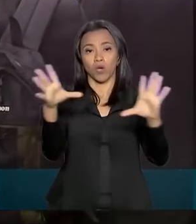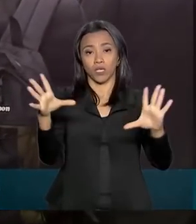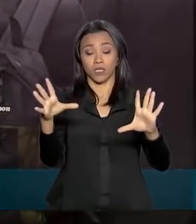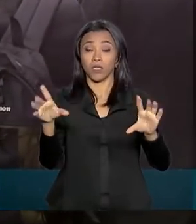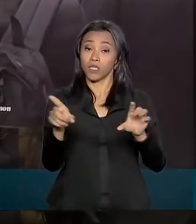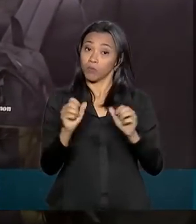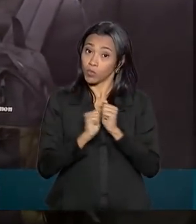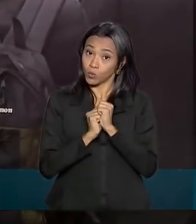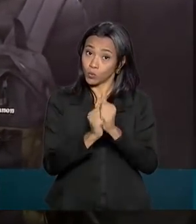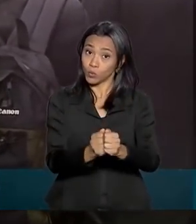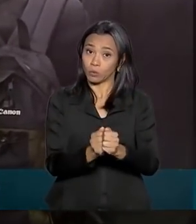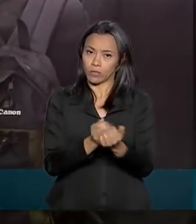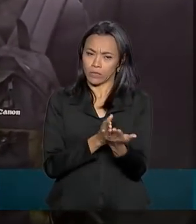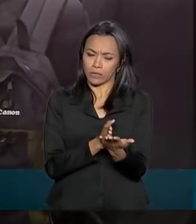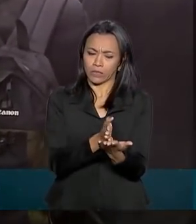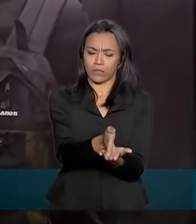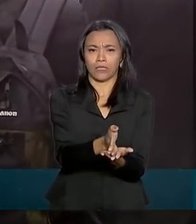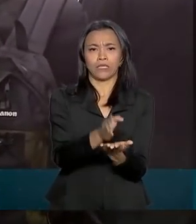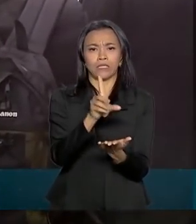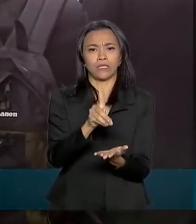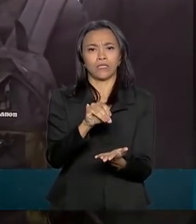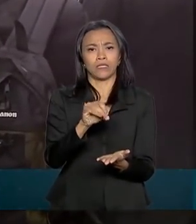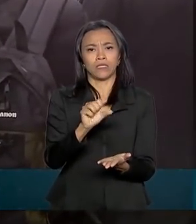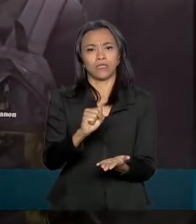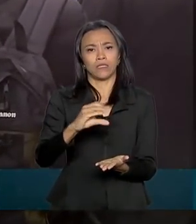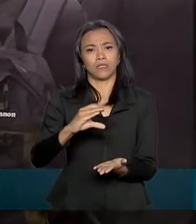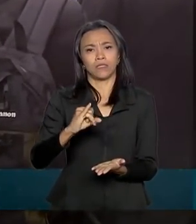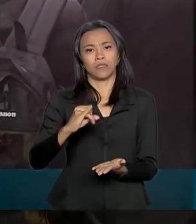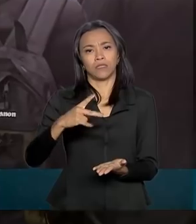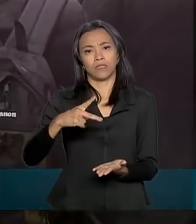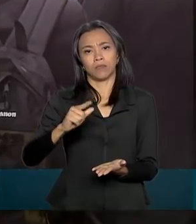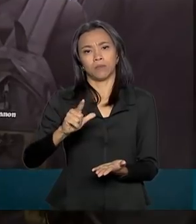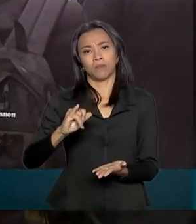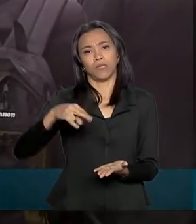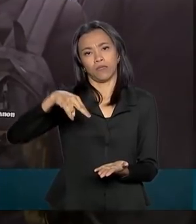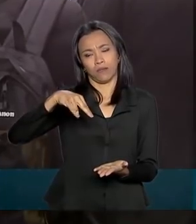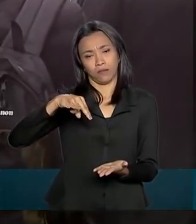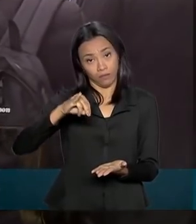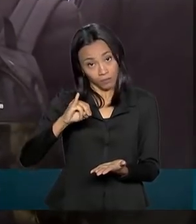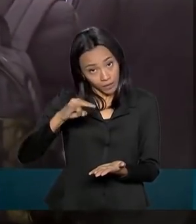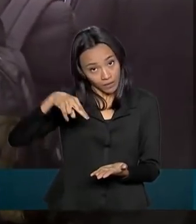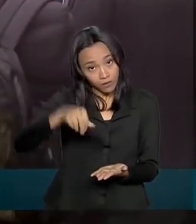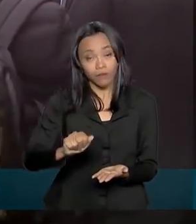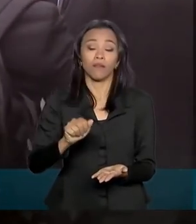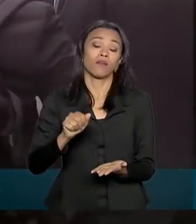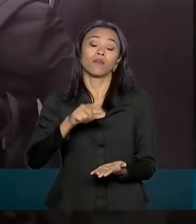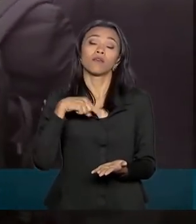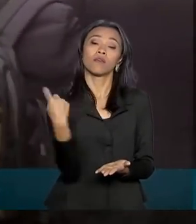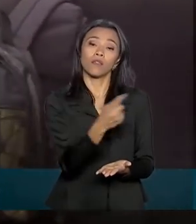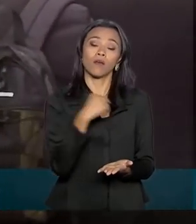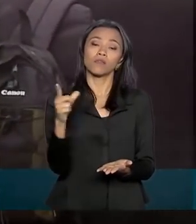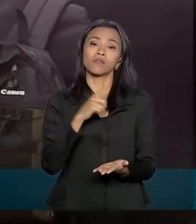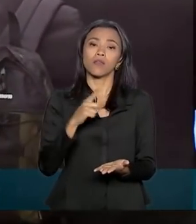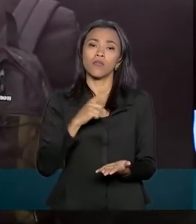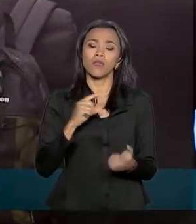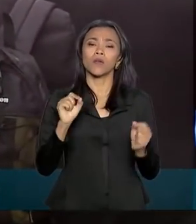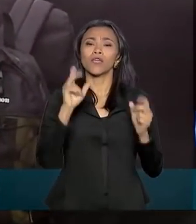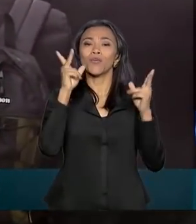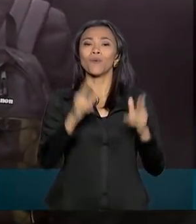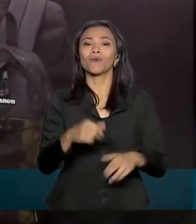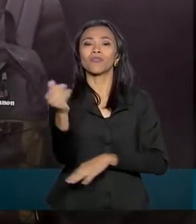disciplina poderá um dia assim conseguir com que todos nós obtenhamos ordem e